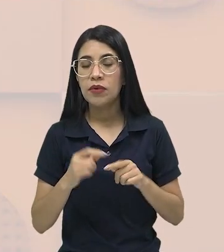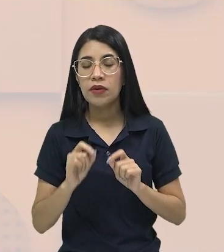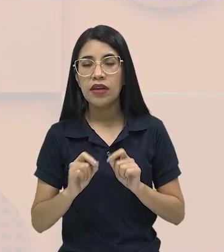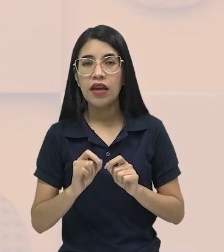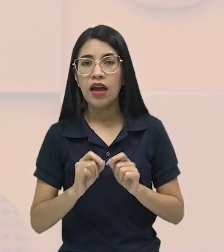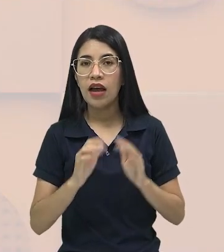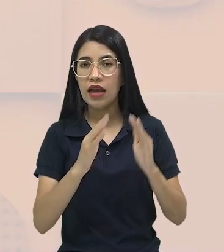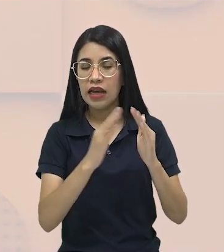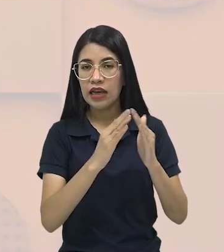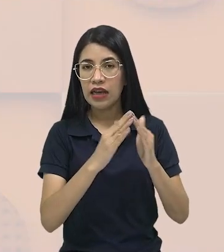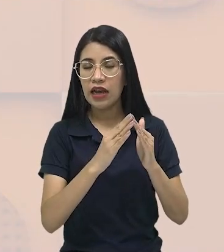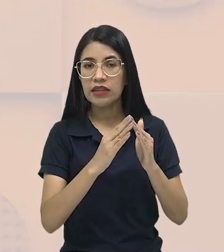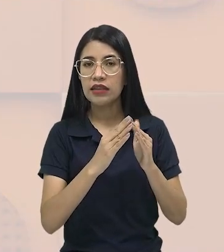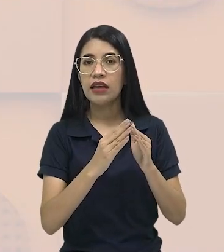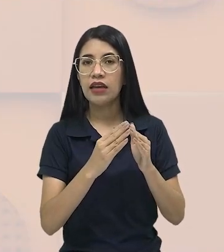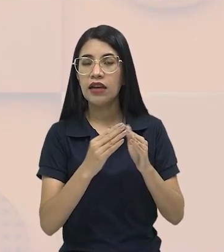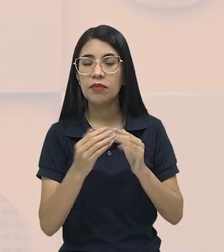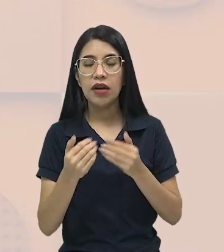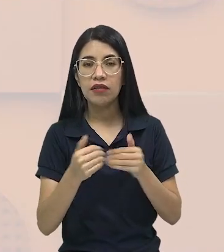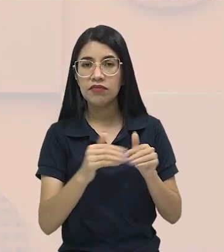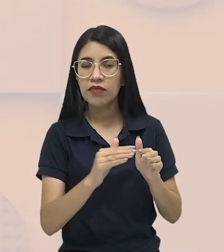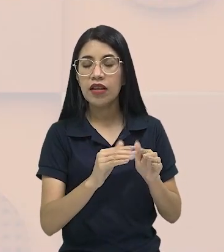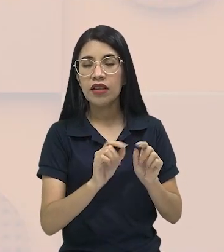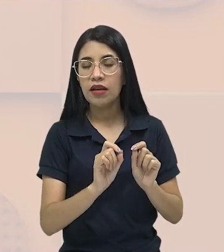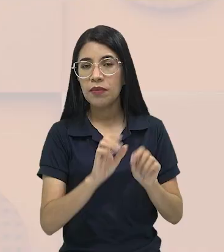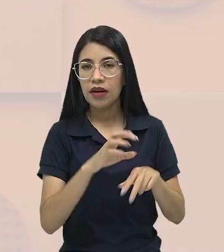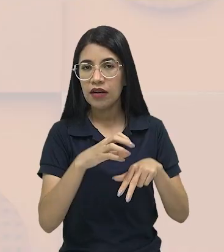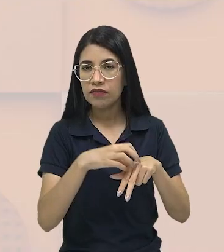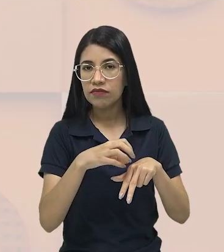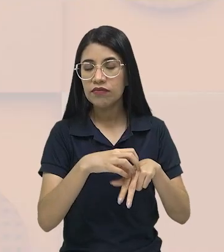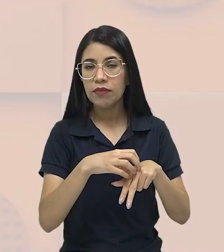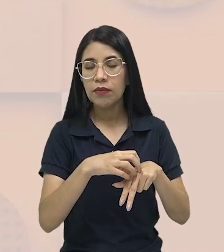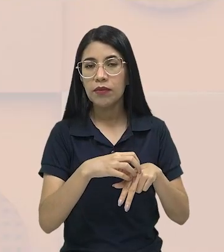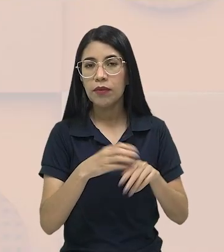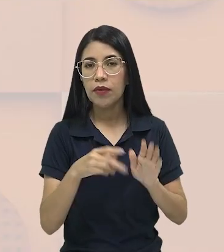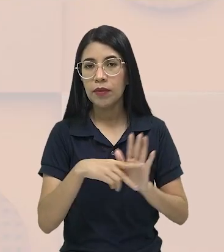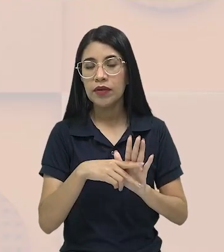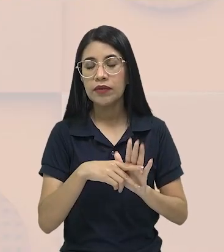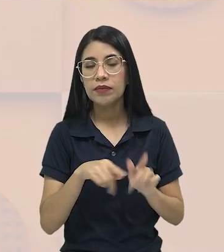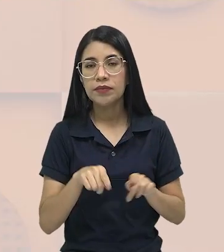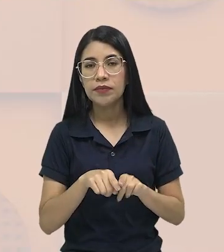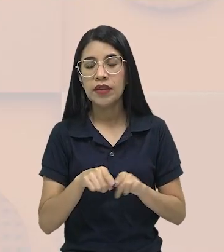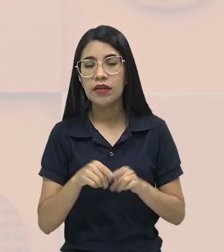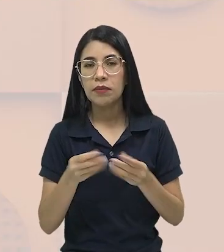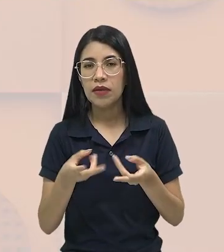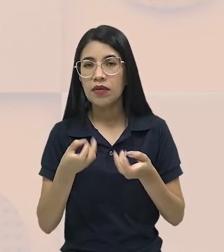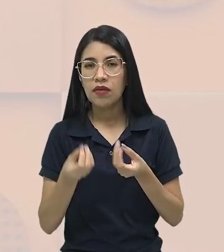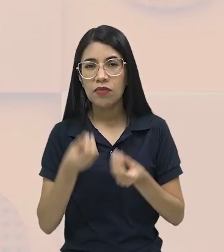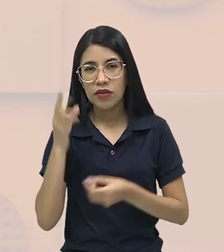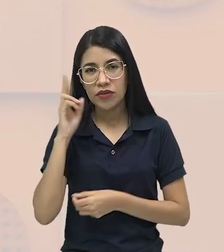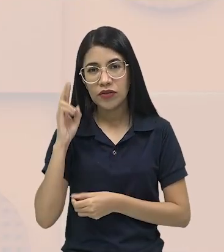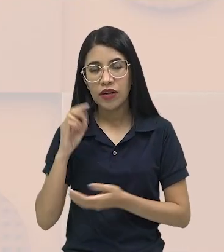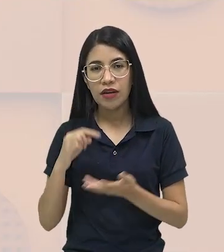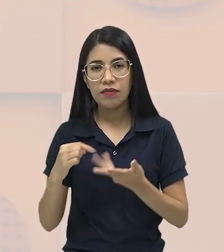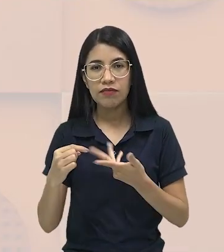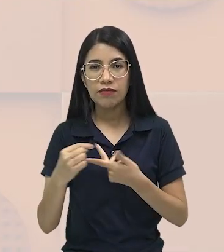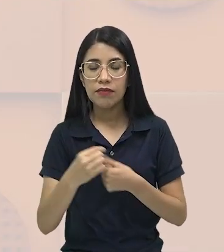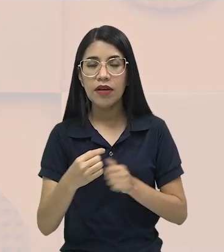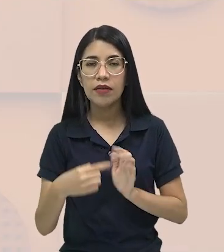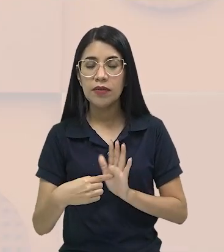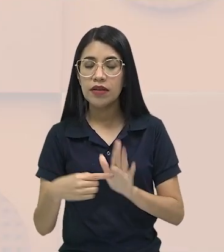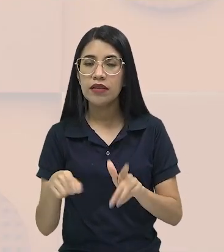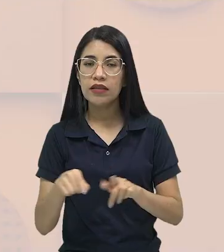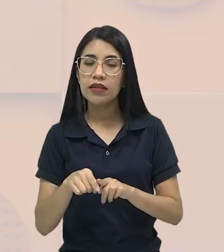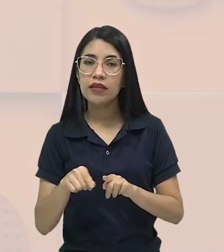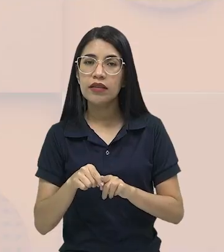cedia sua casa para a corte, né. Então, olha só que interessante, né, como a nossa história ela traz esses aspectos aí,